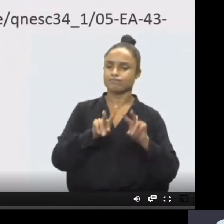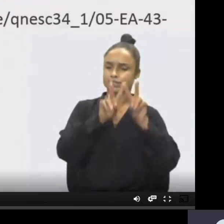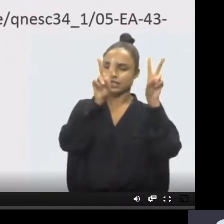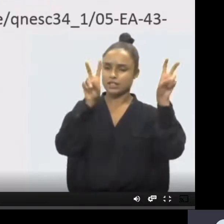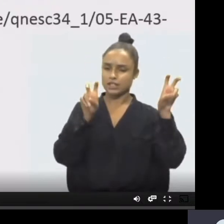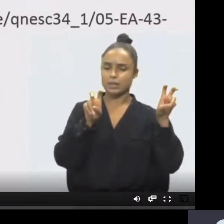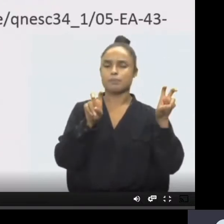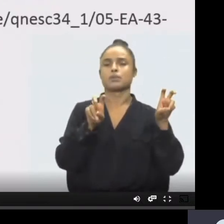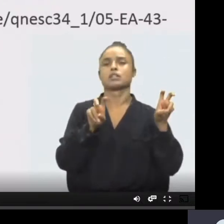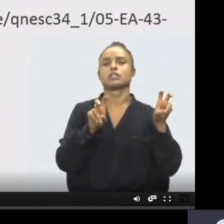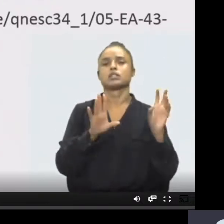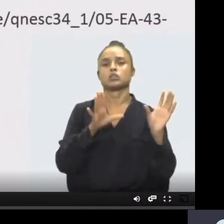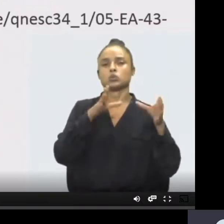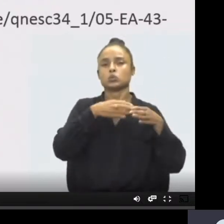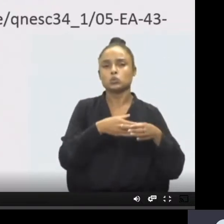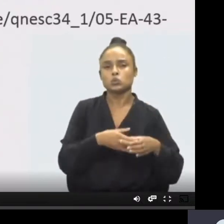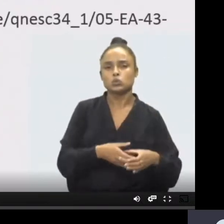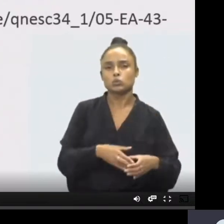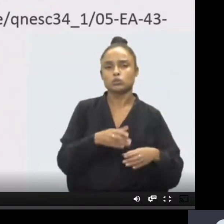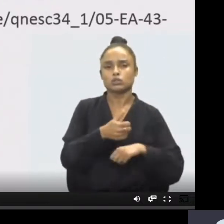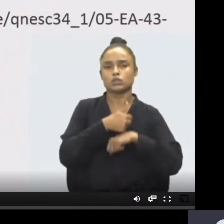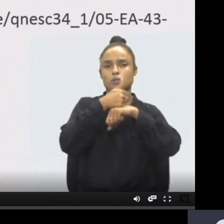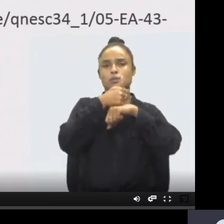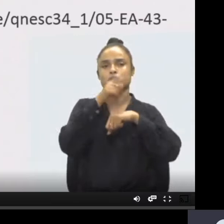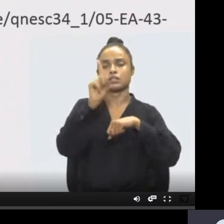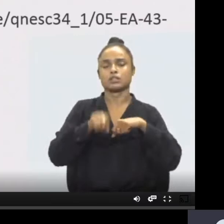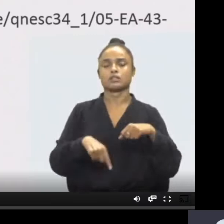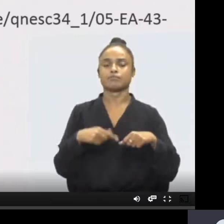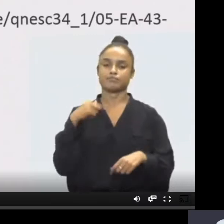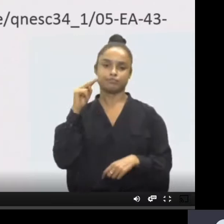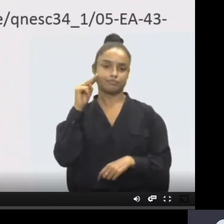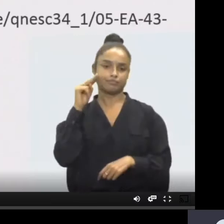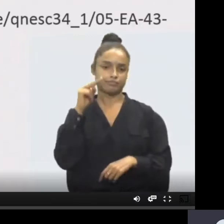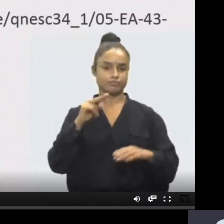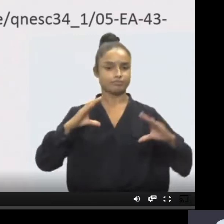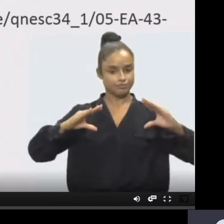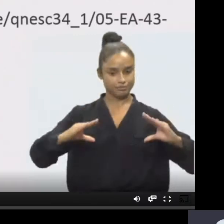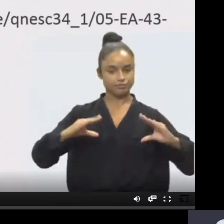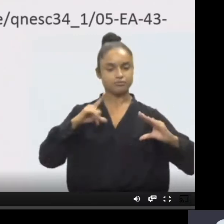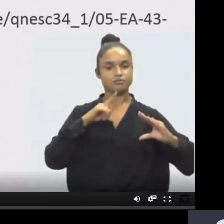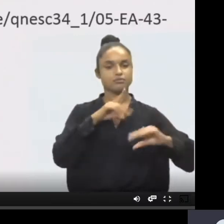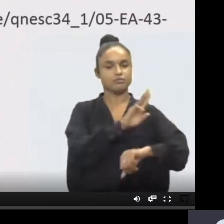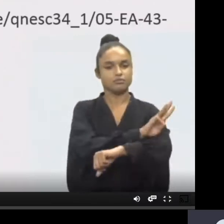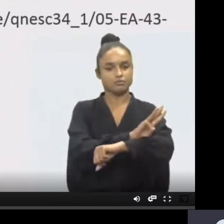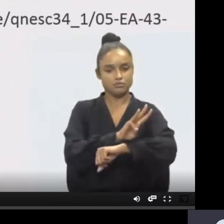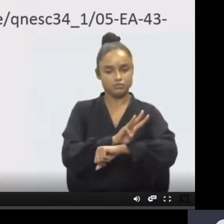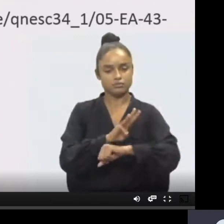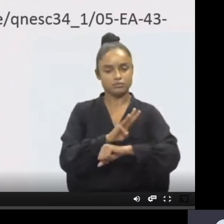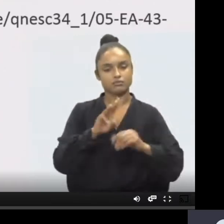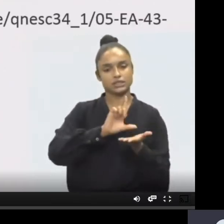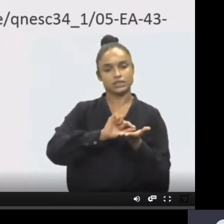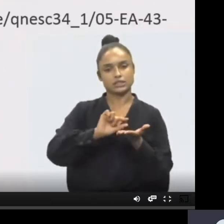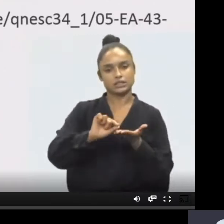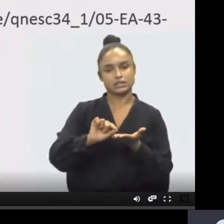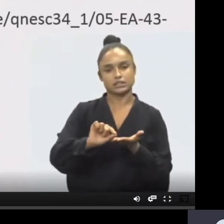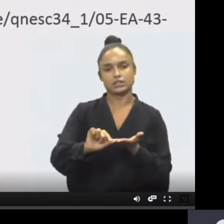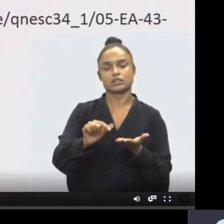grupos funcionais. Então, esse arquivo aqui nós temos o link onde ele está disponibilizado. Então, fazendo a leitura prévia